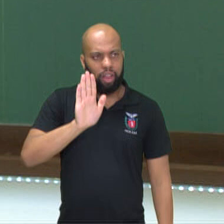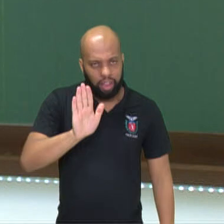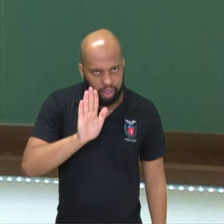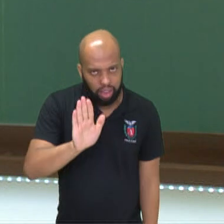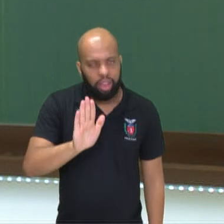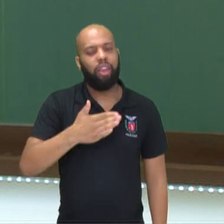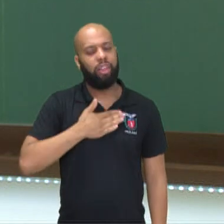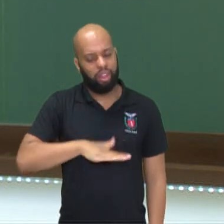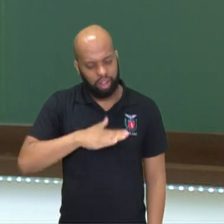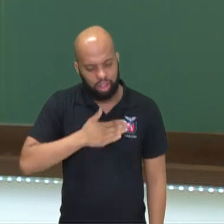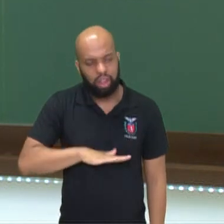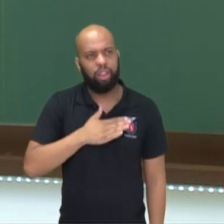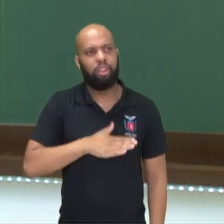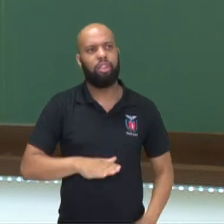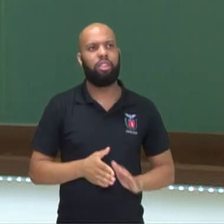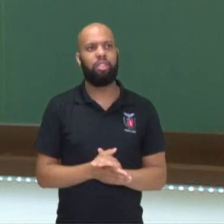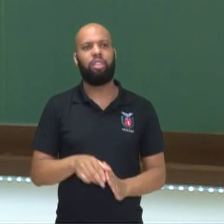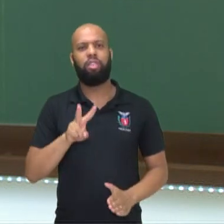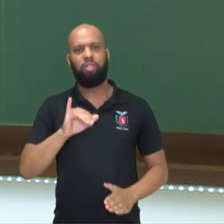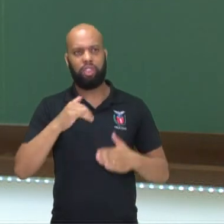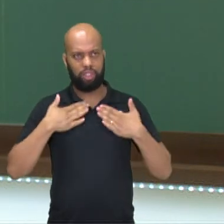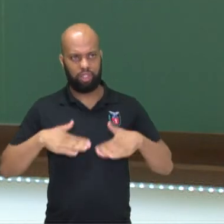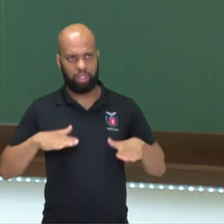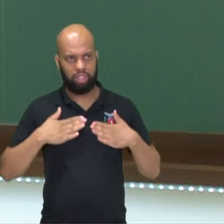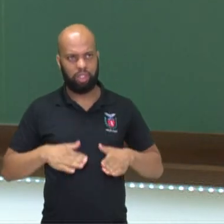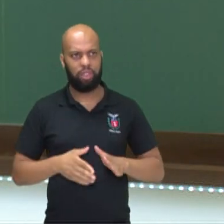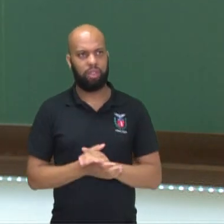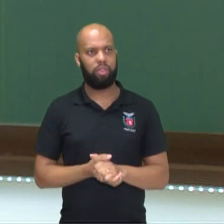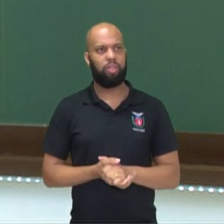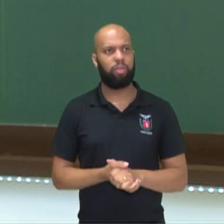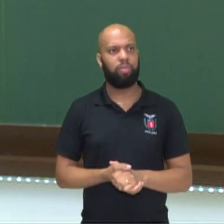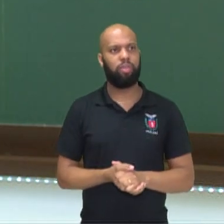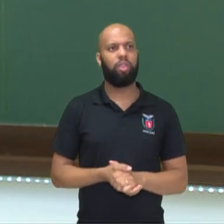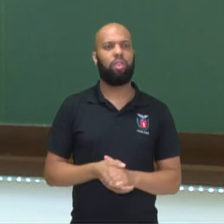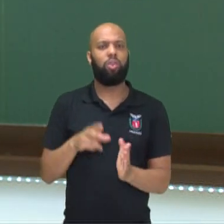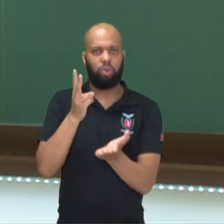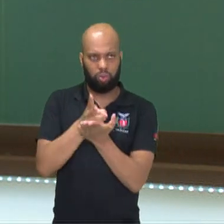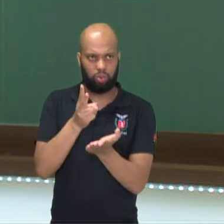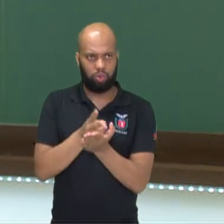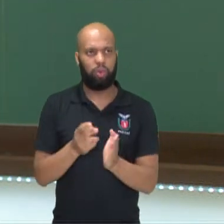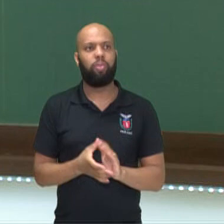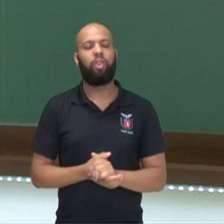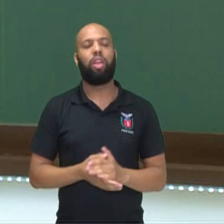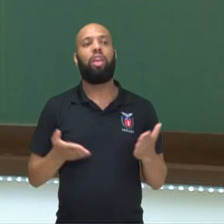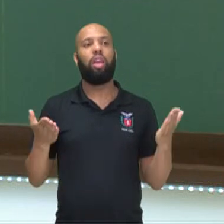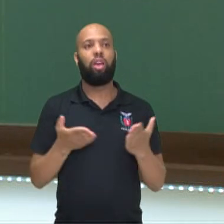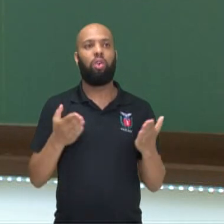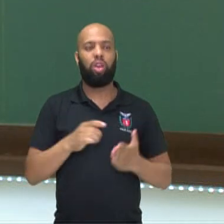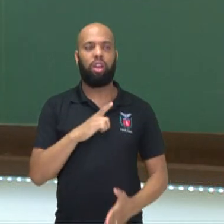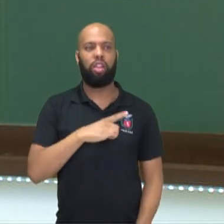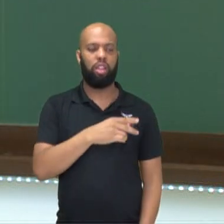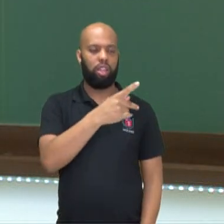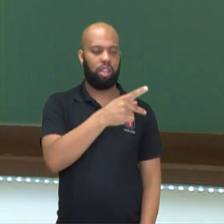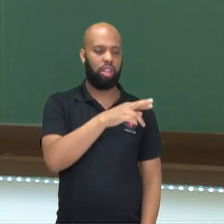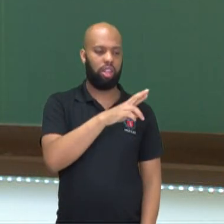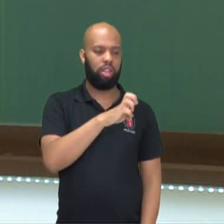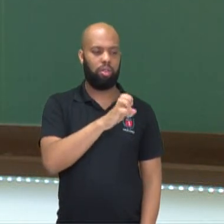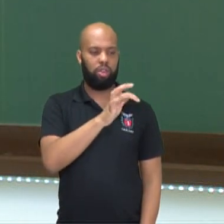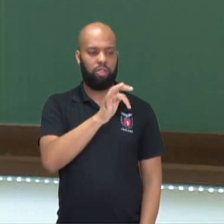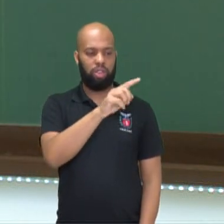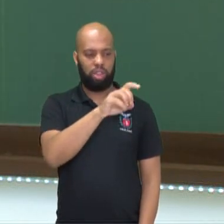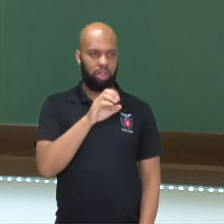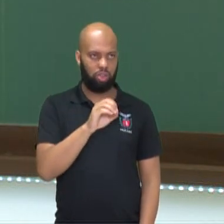pouco. Calma. Já vai descansar. Vamos continuar. O prefixo,